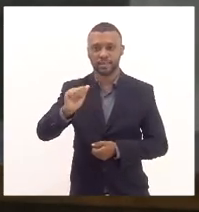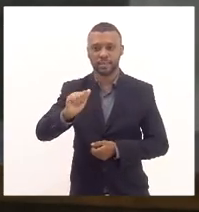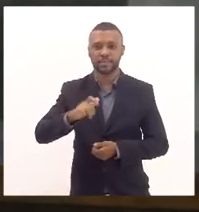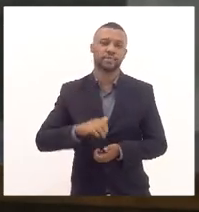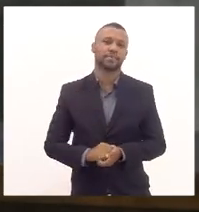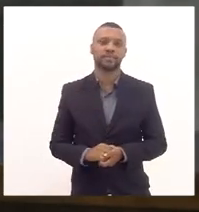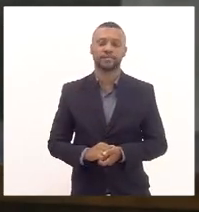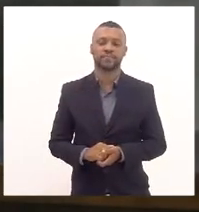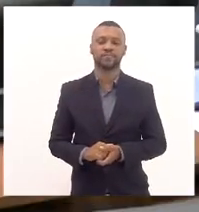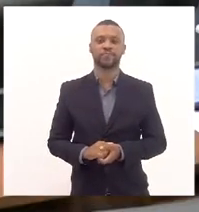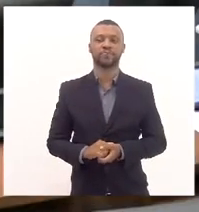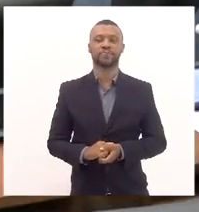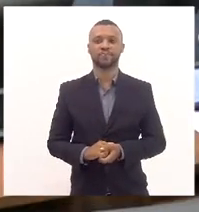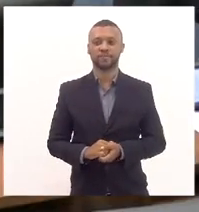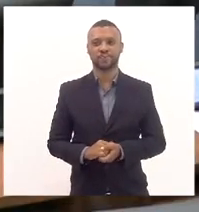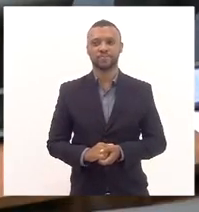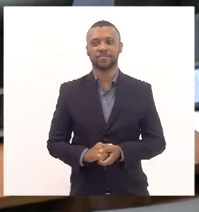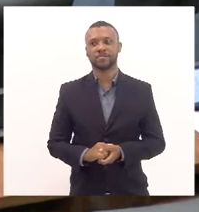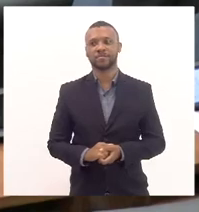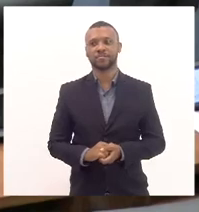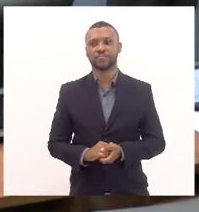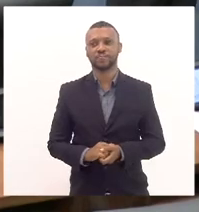E aí